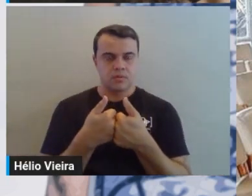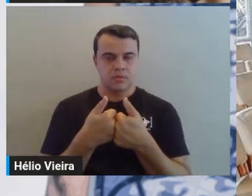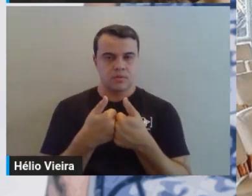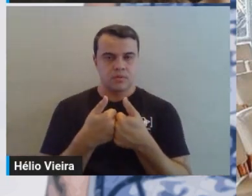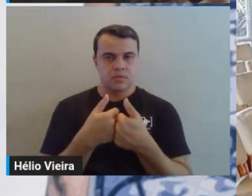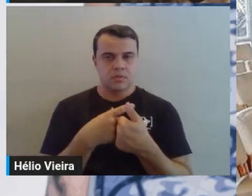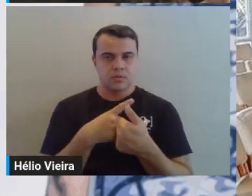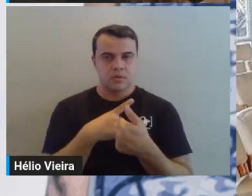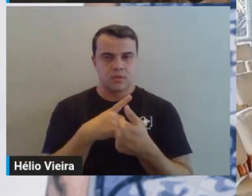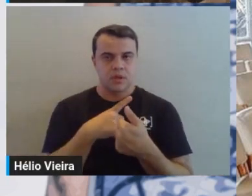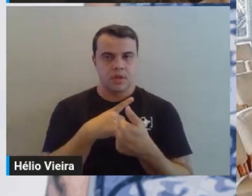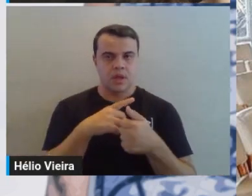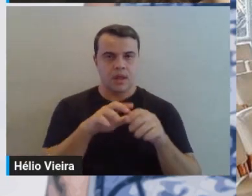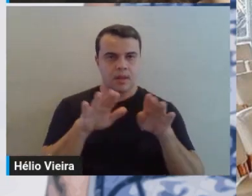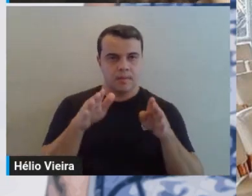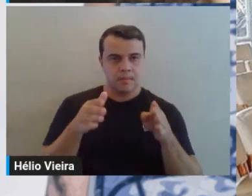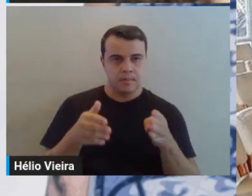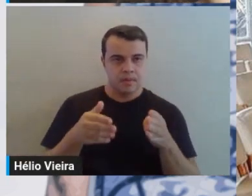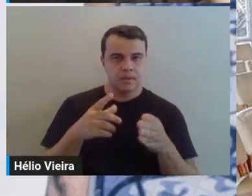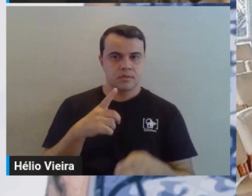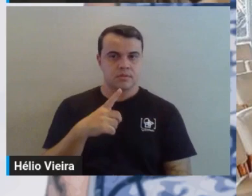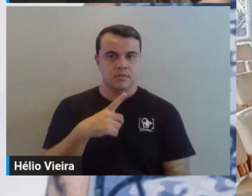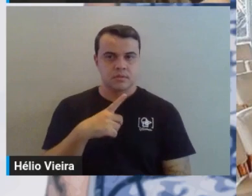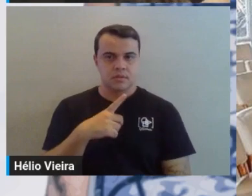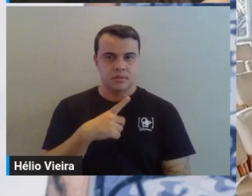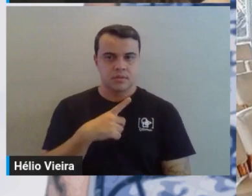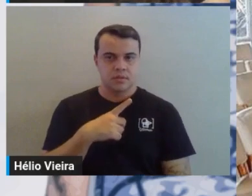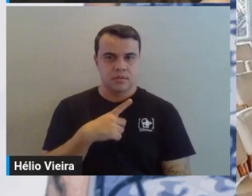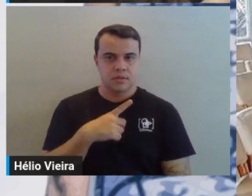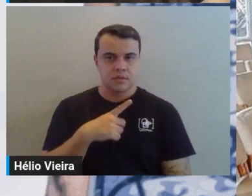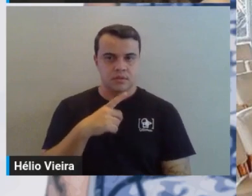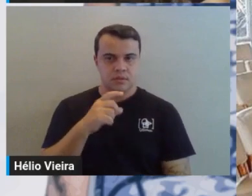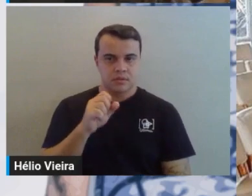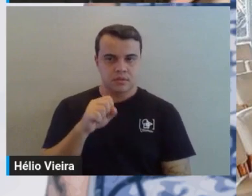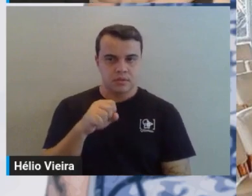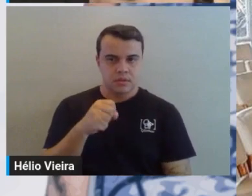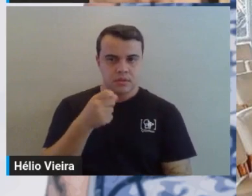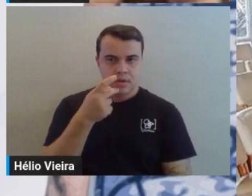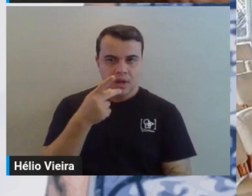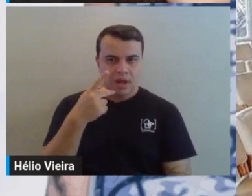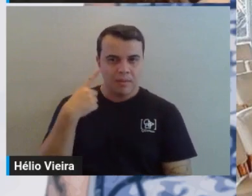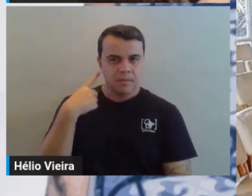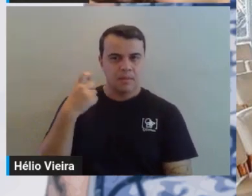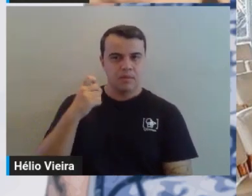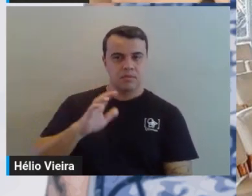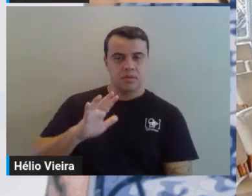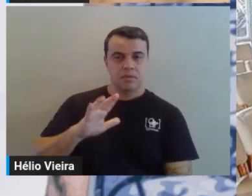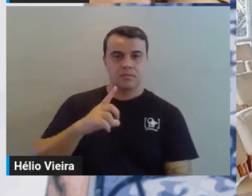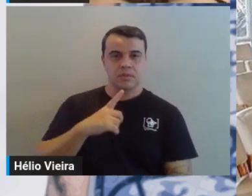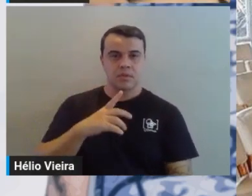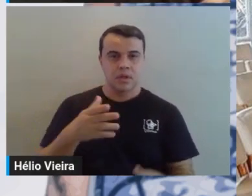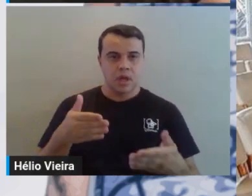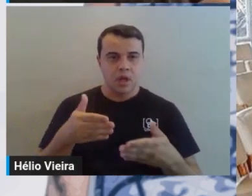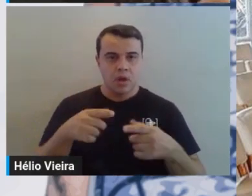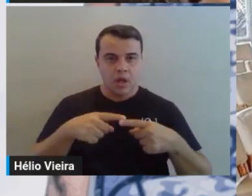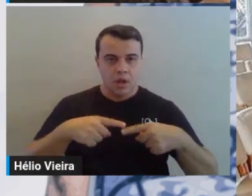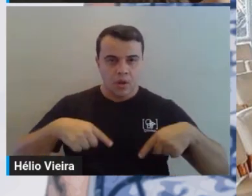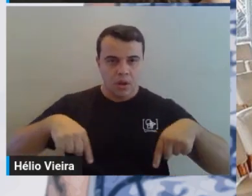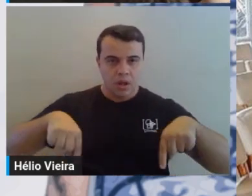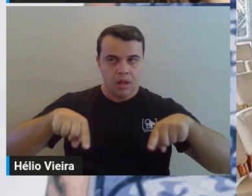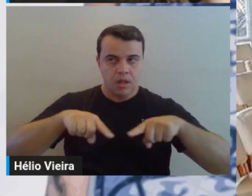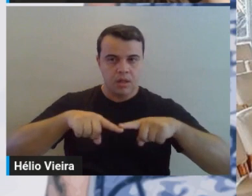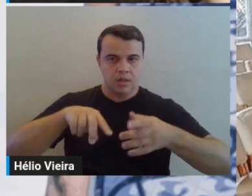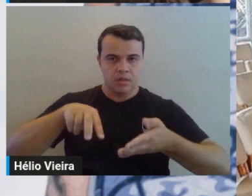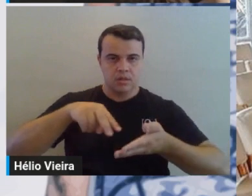ficavam em mesas ao redor, não escutavam a música tão alta, mas quem estava ali na pista dançando, a música